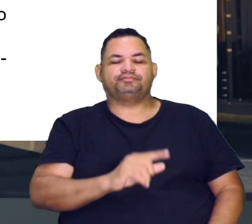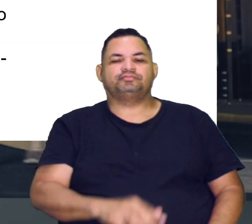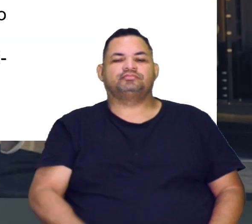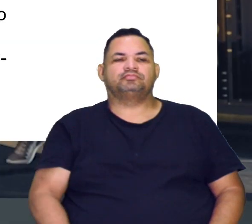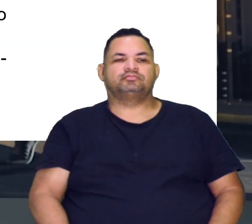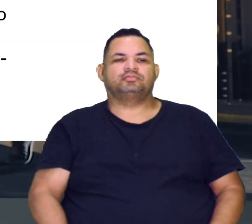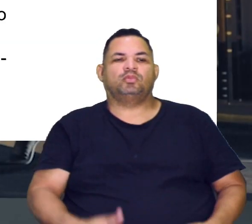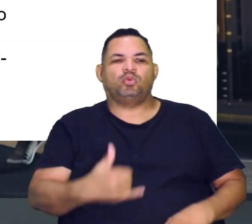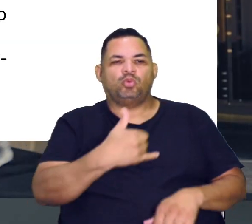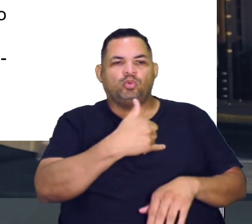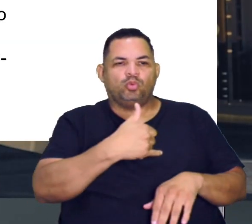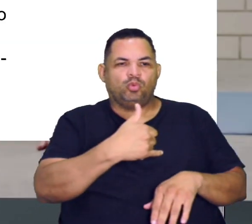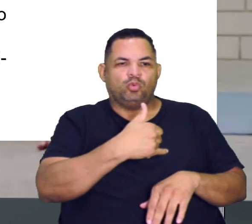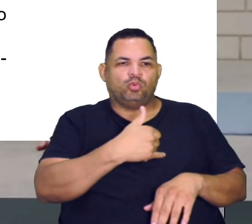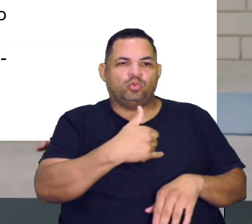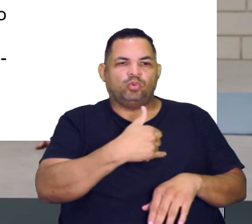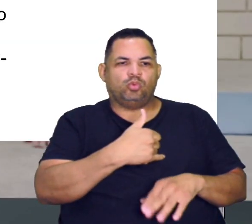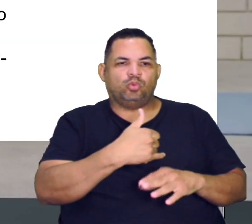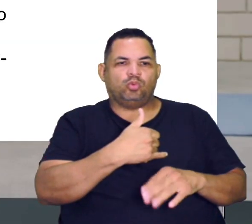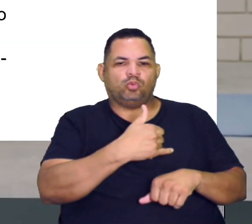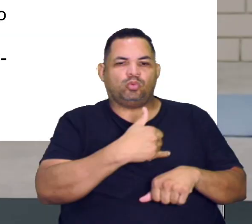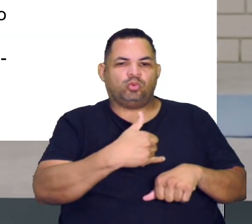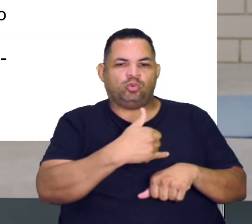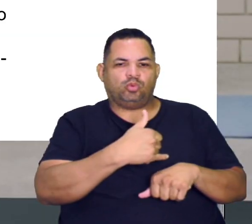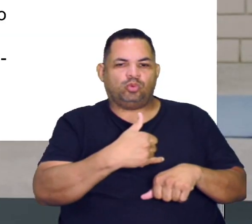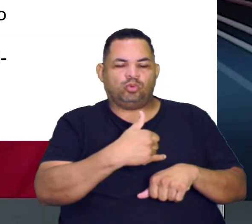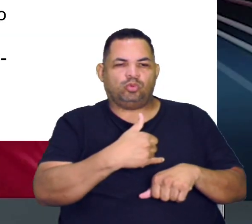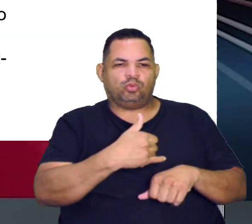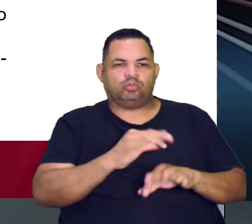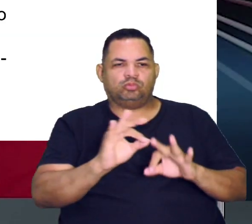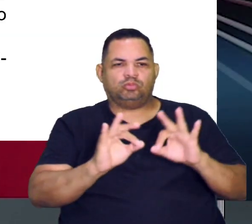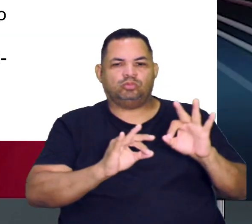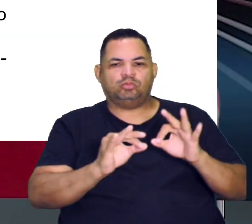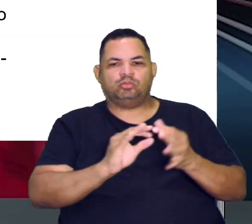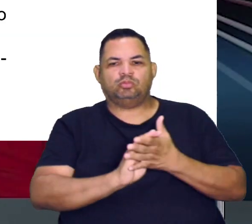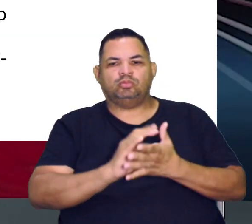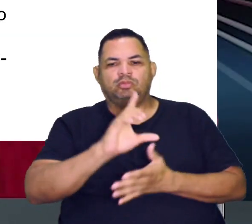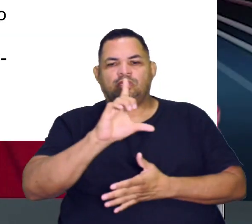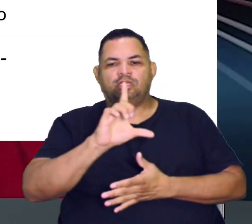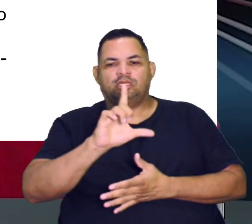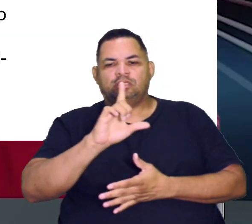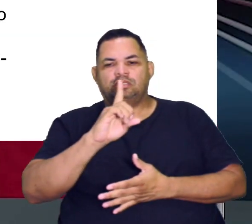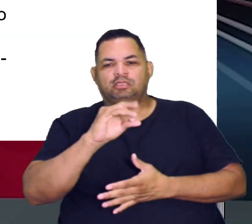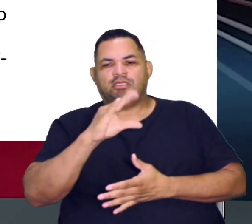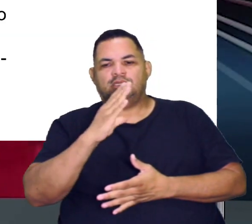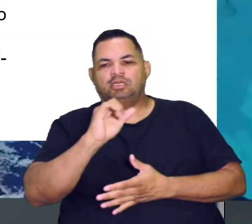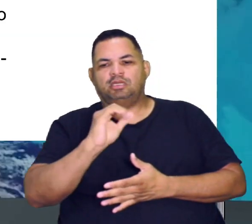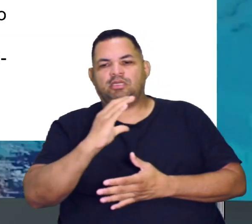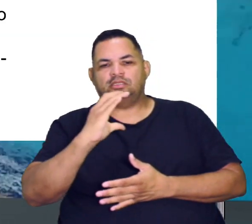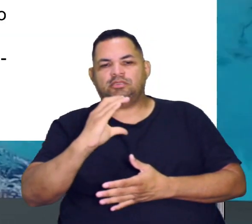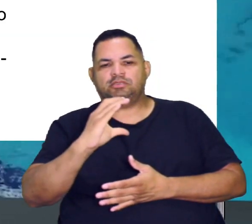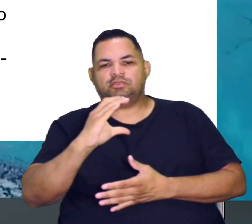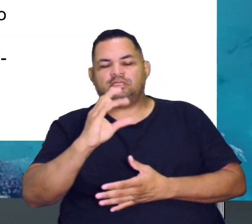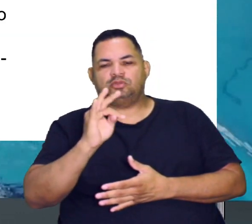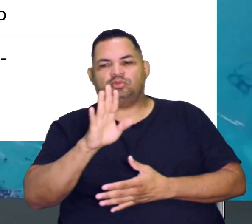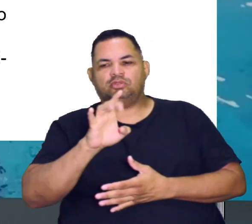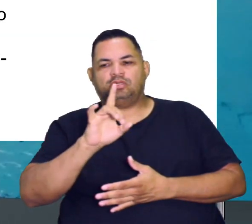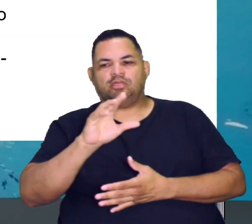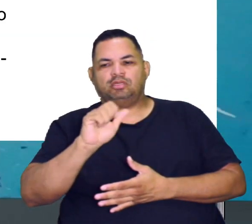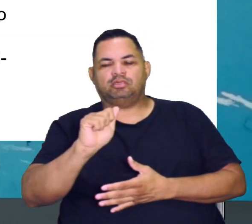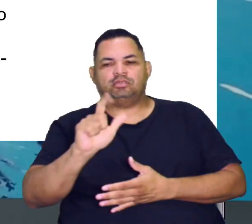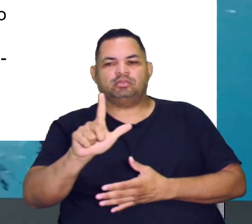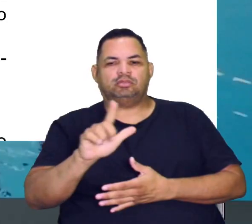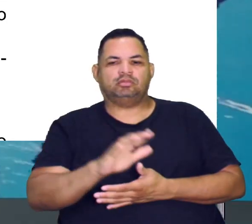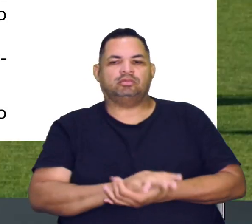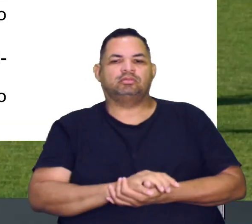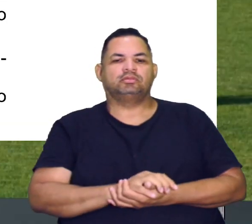LDL, tá? E o C total, tá? Que são o colesterol